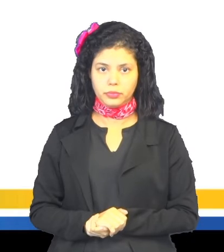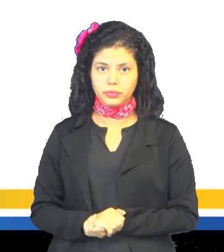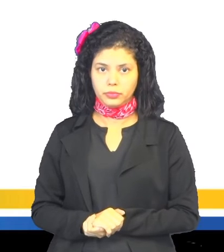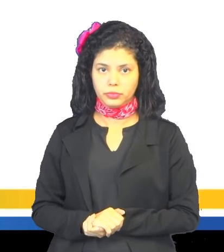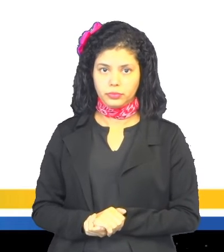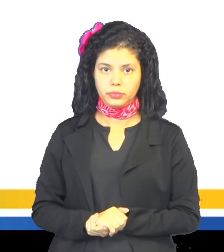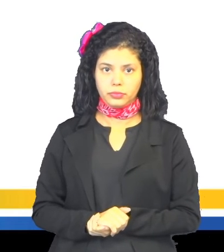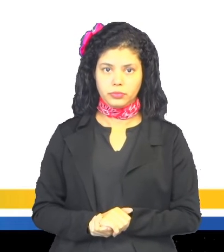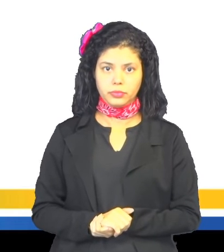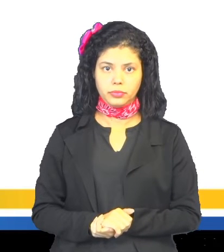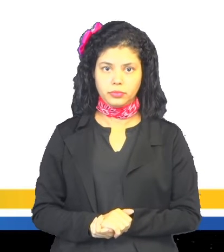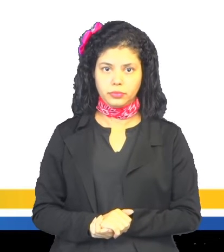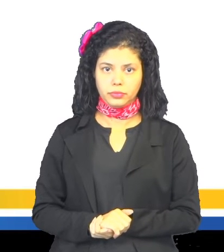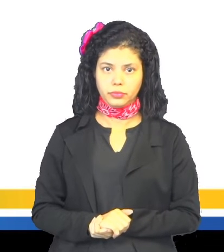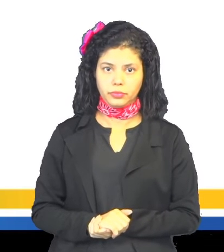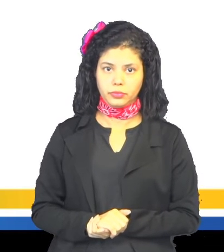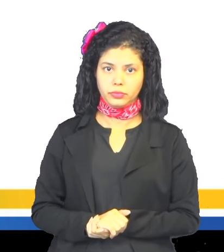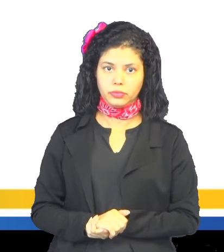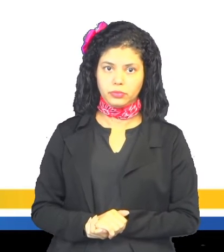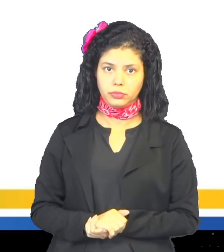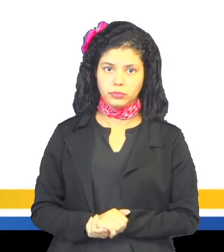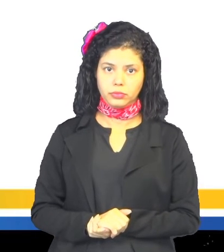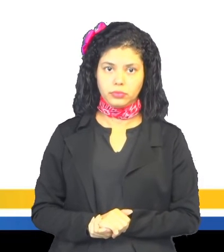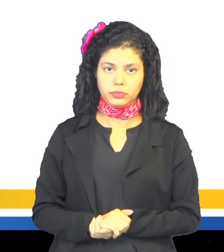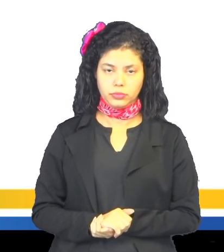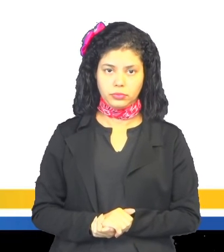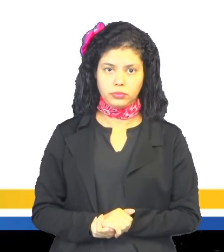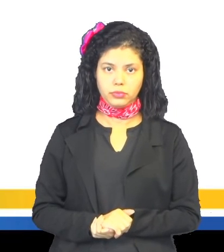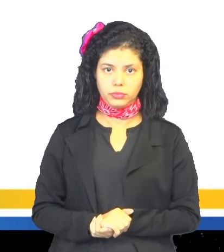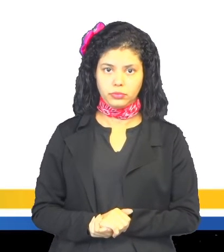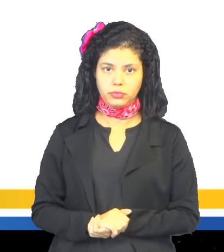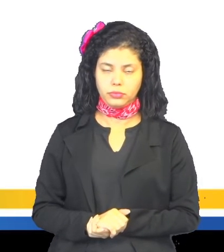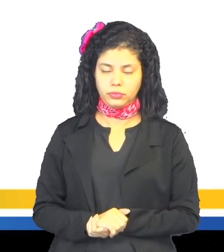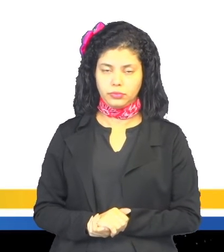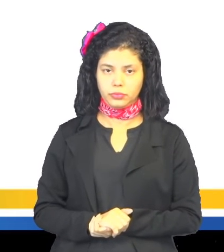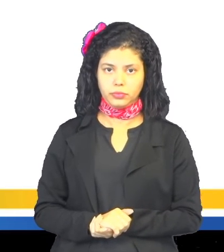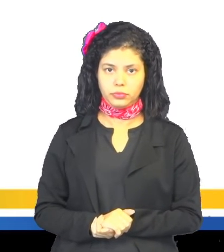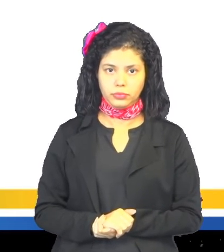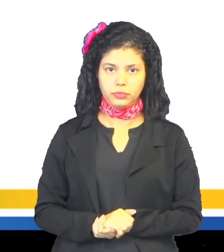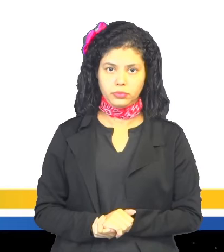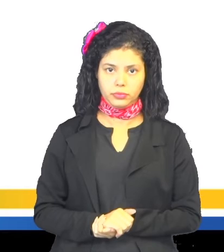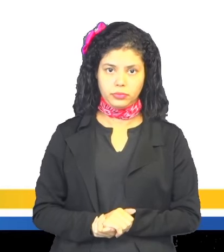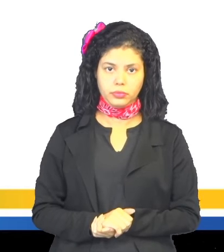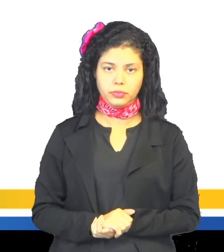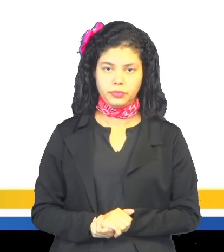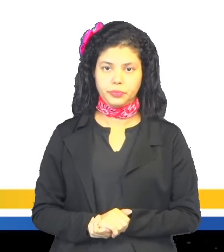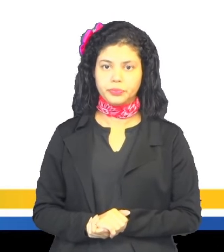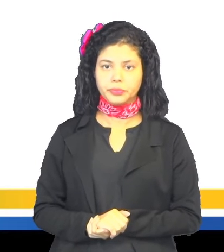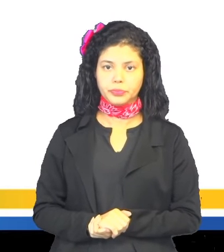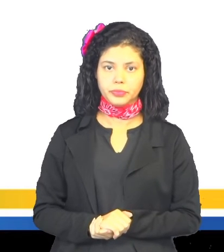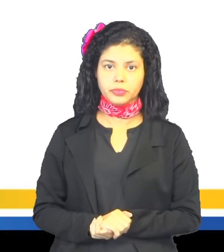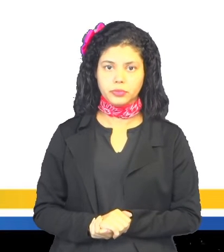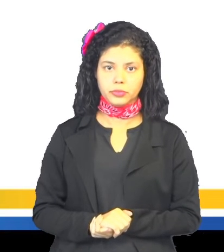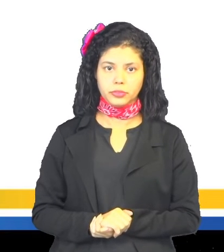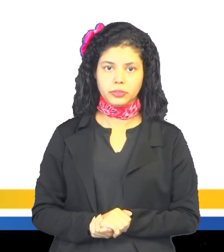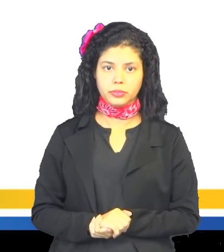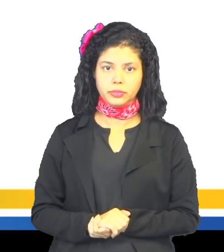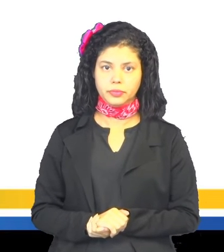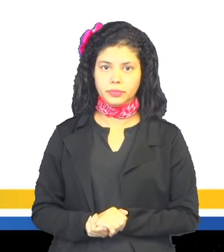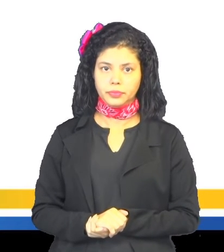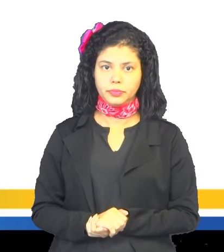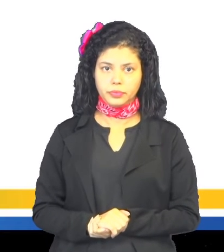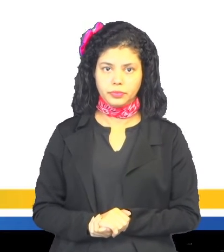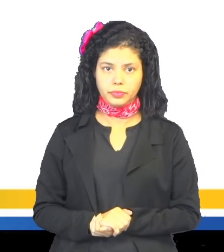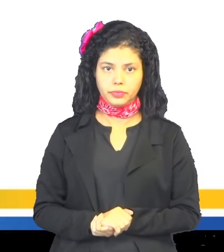aí ele e f a n d e e